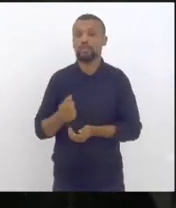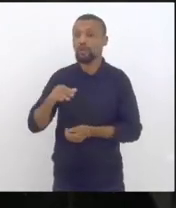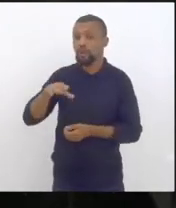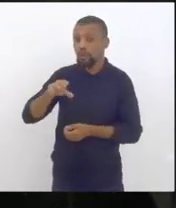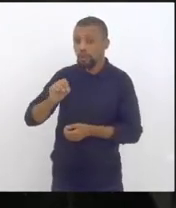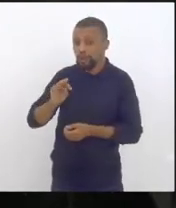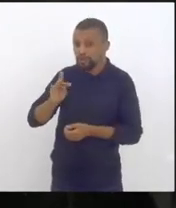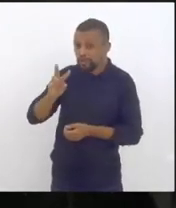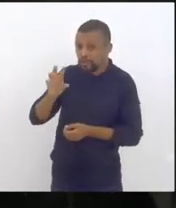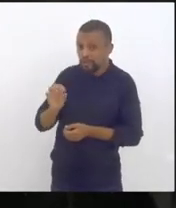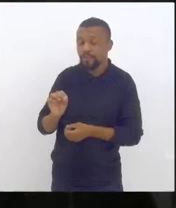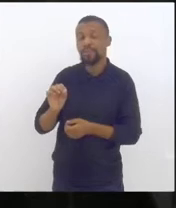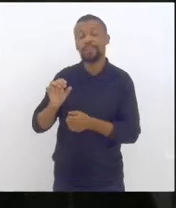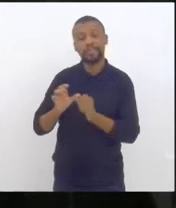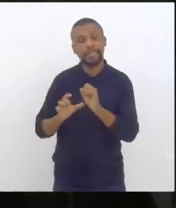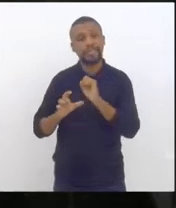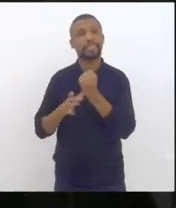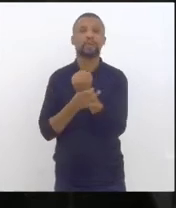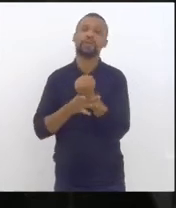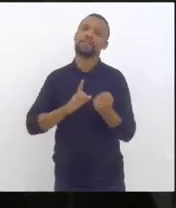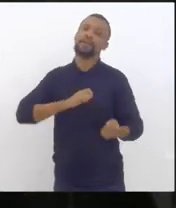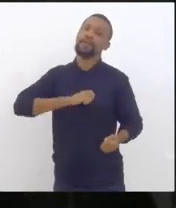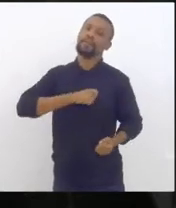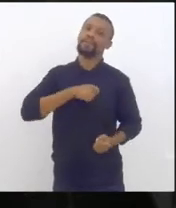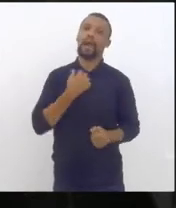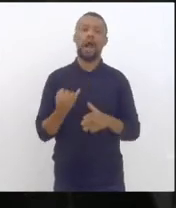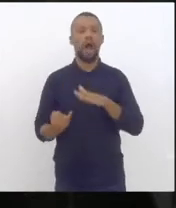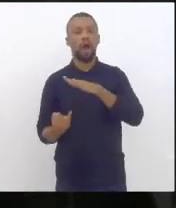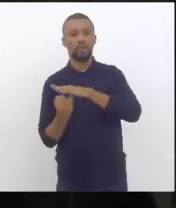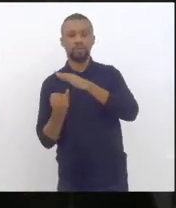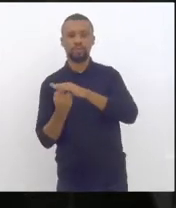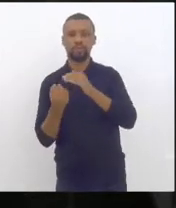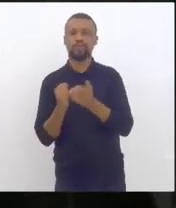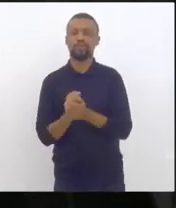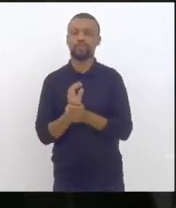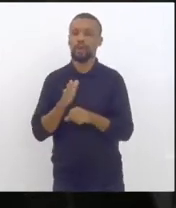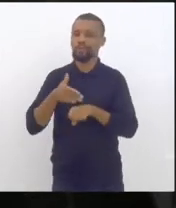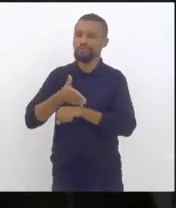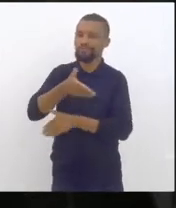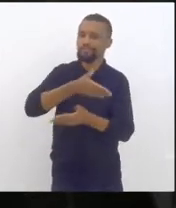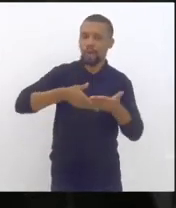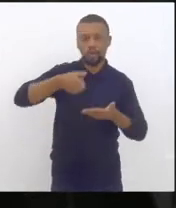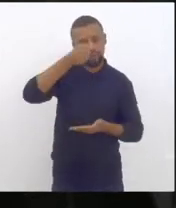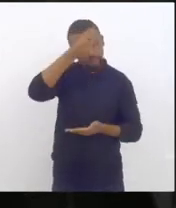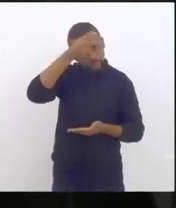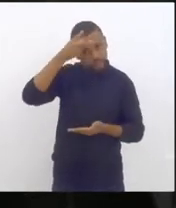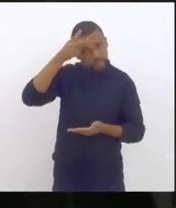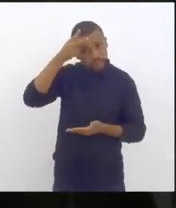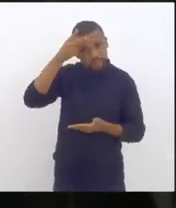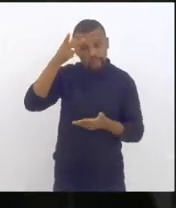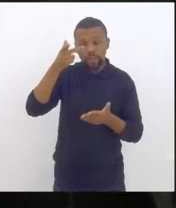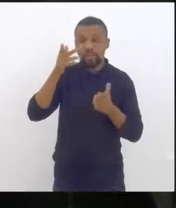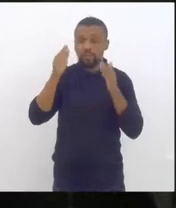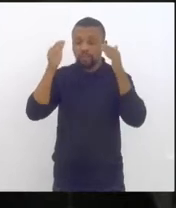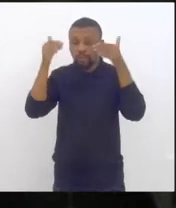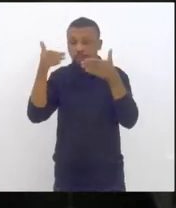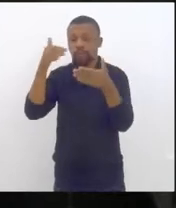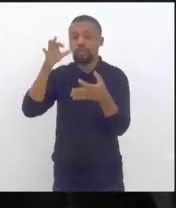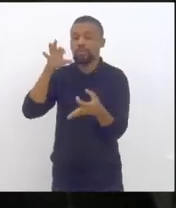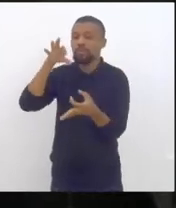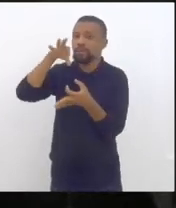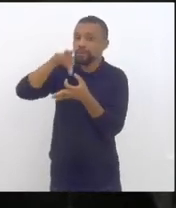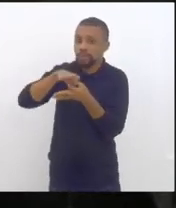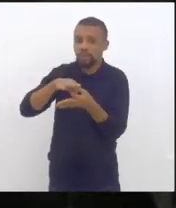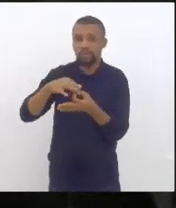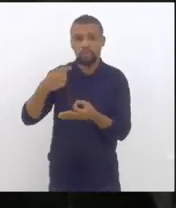fiscal institucional os acessos dos Municípios prestações especificadas no inciso